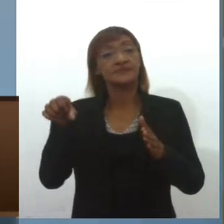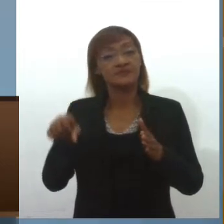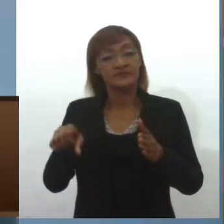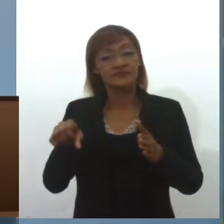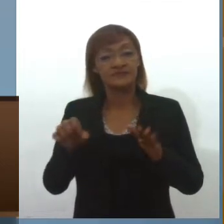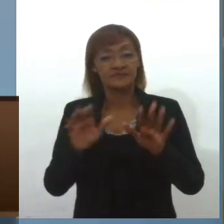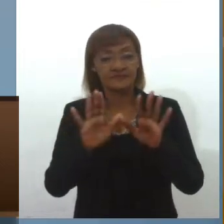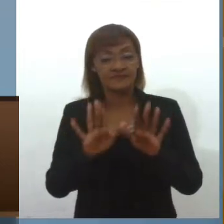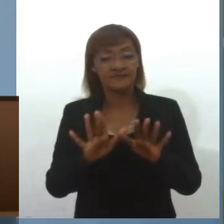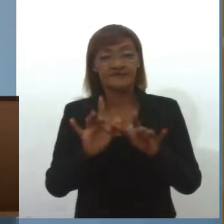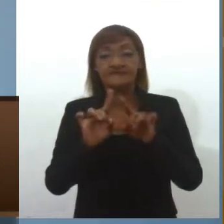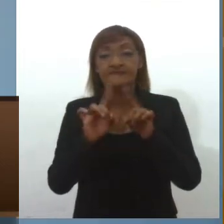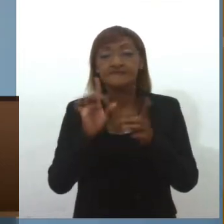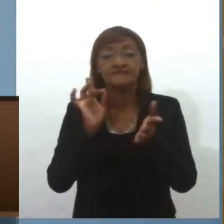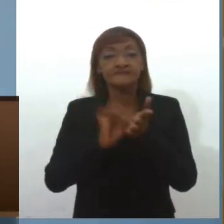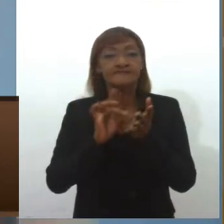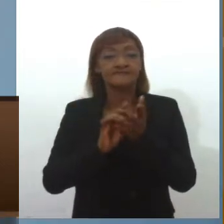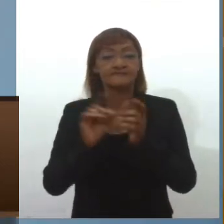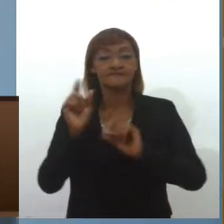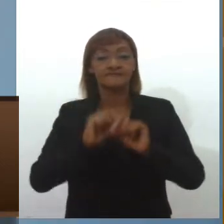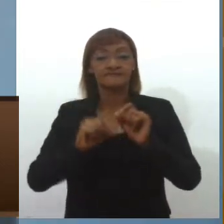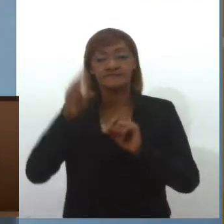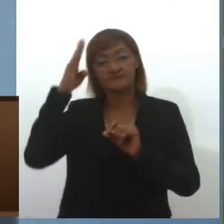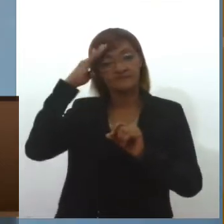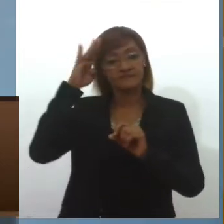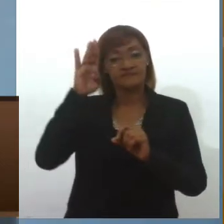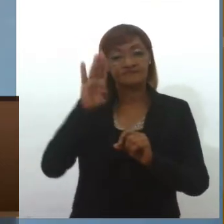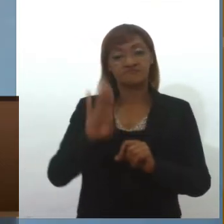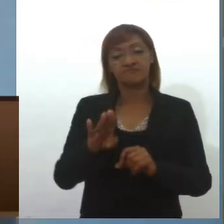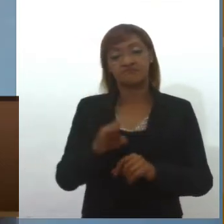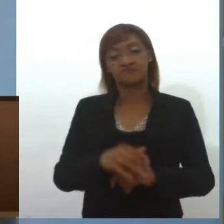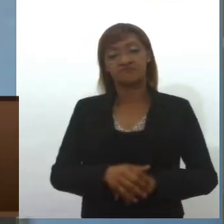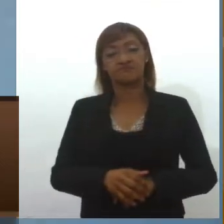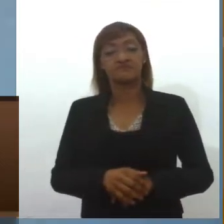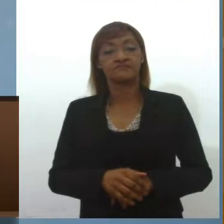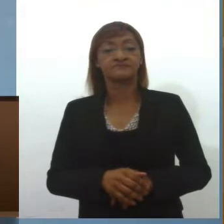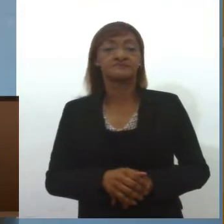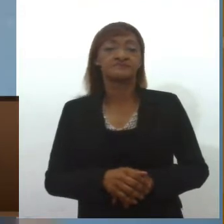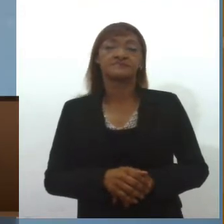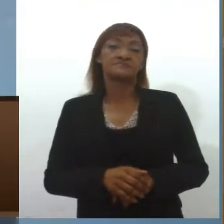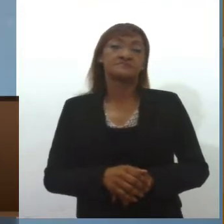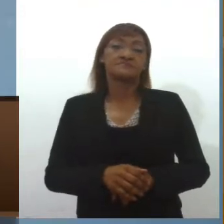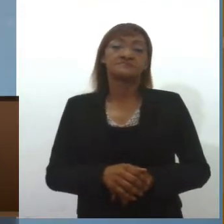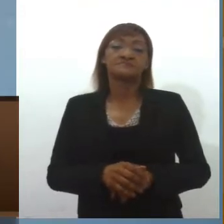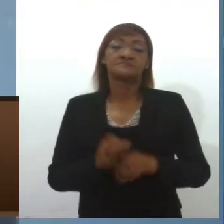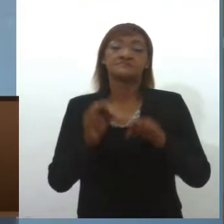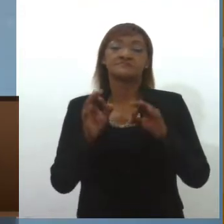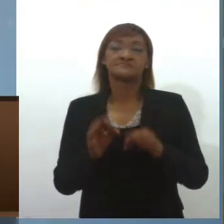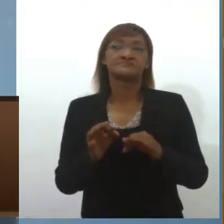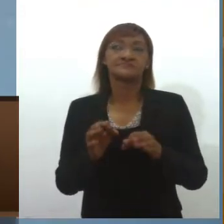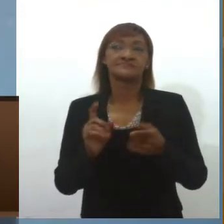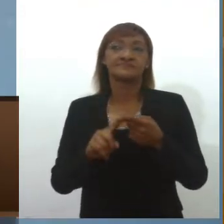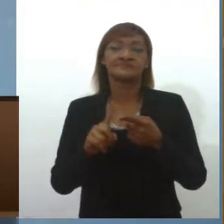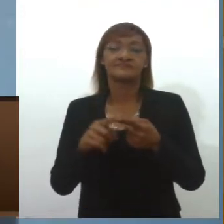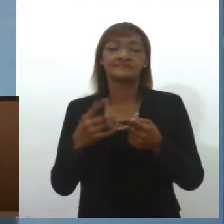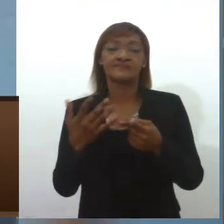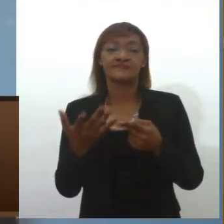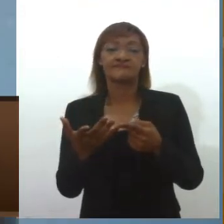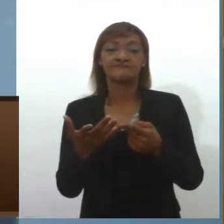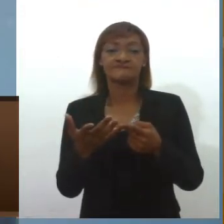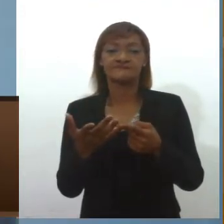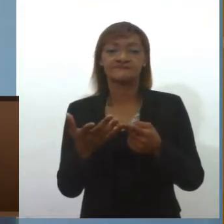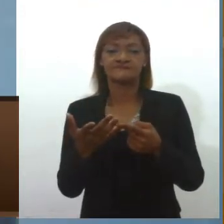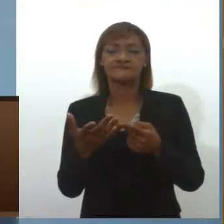descompasso completo, principalmente bases legais, bases institucionais que